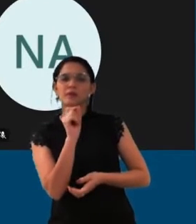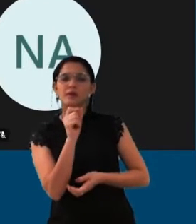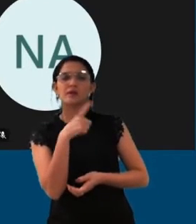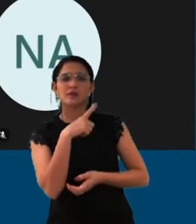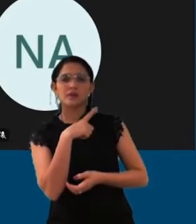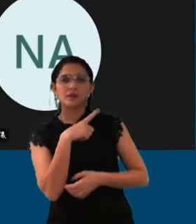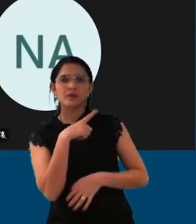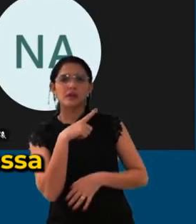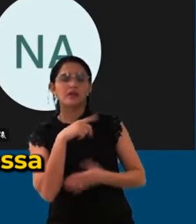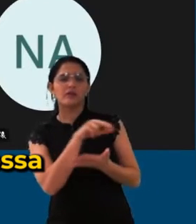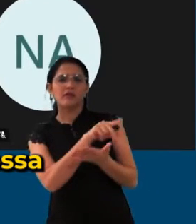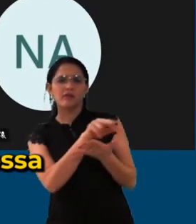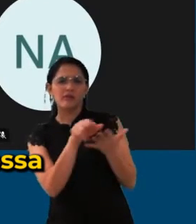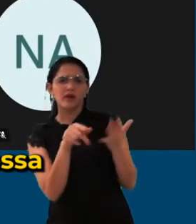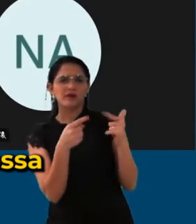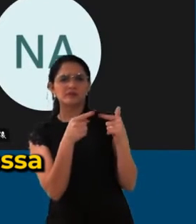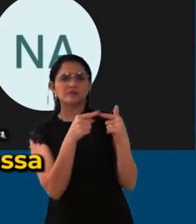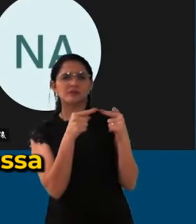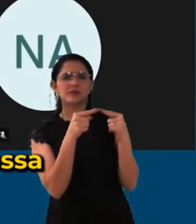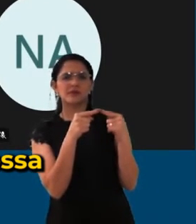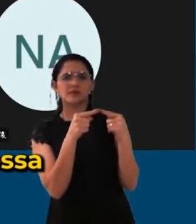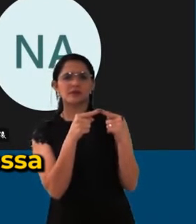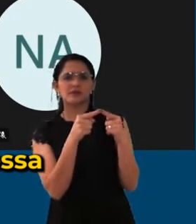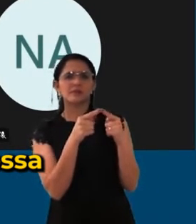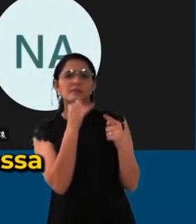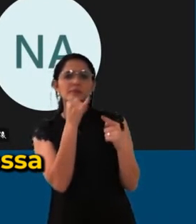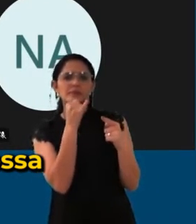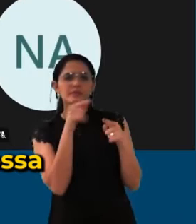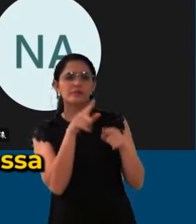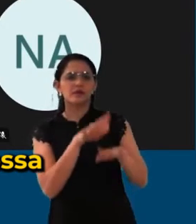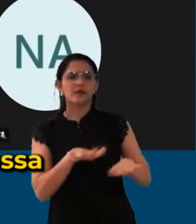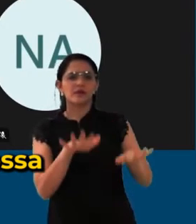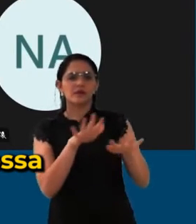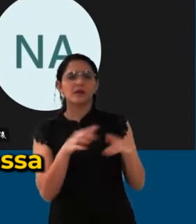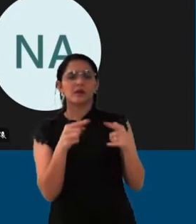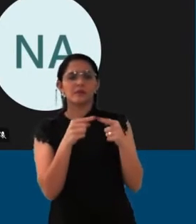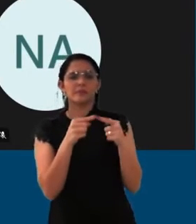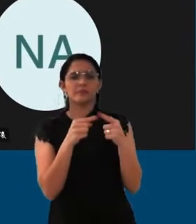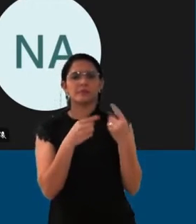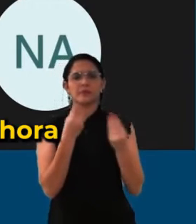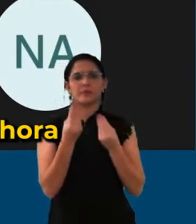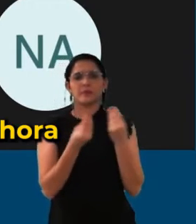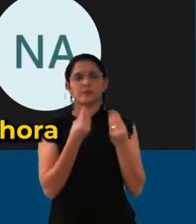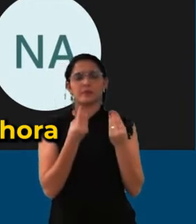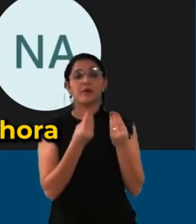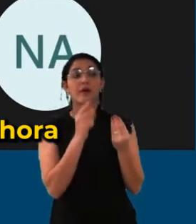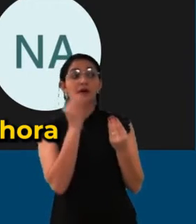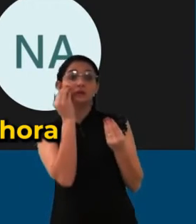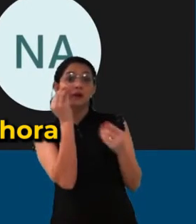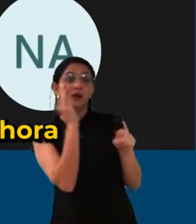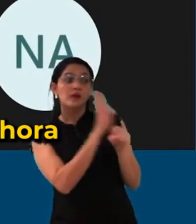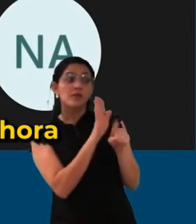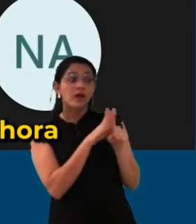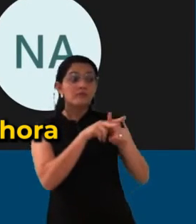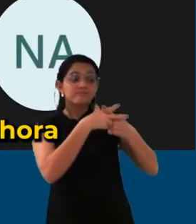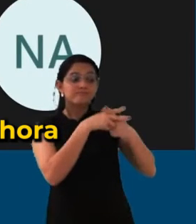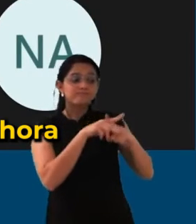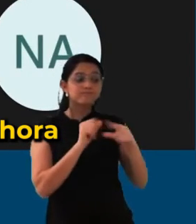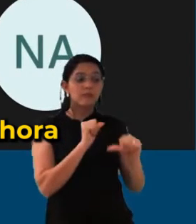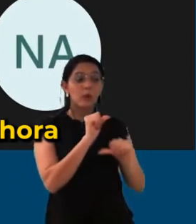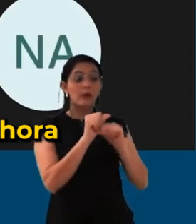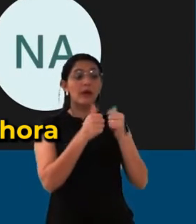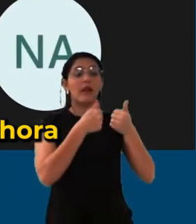na facticidade, né, de se efetivamente promover essa recuperação. E aí a minha indagação, eu